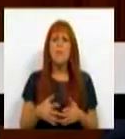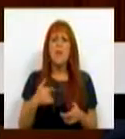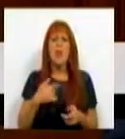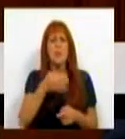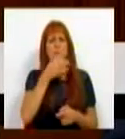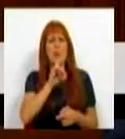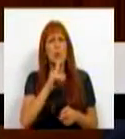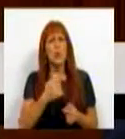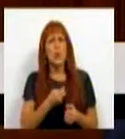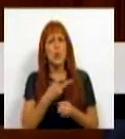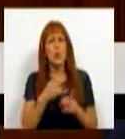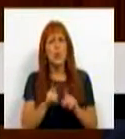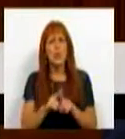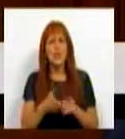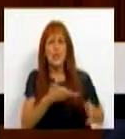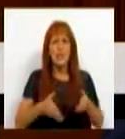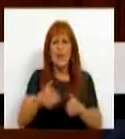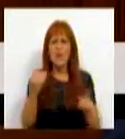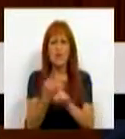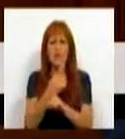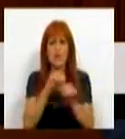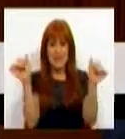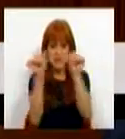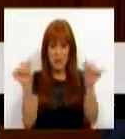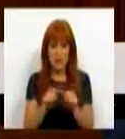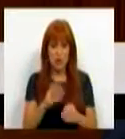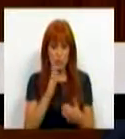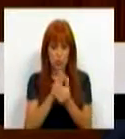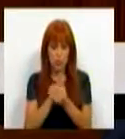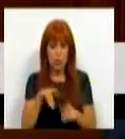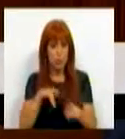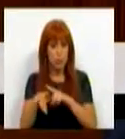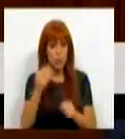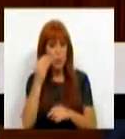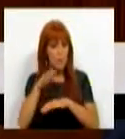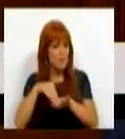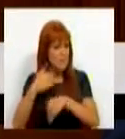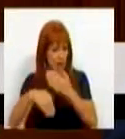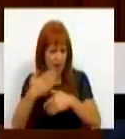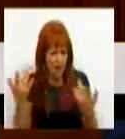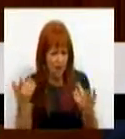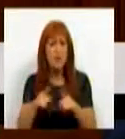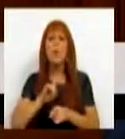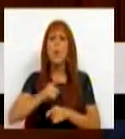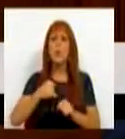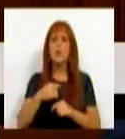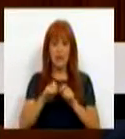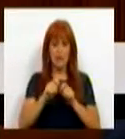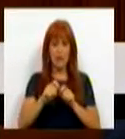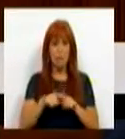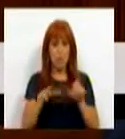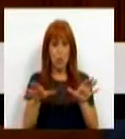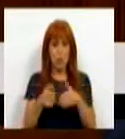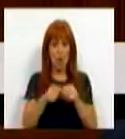estamos a falar do conjunto das estratégias, sistemas, processos, políticas e procedimentos que que são definidos pelo